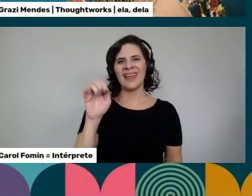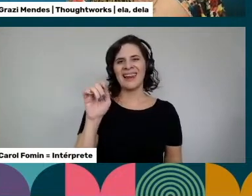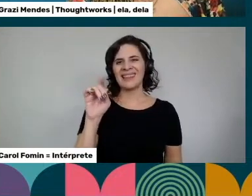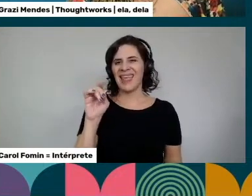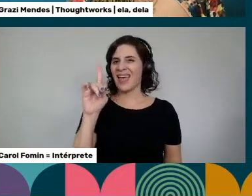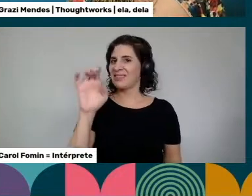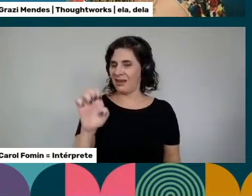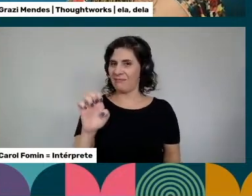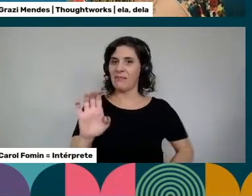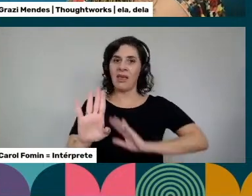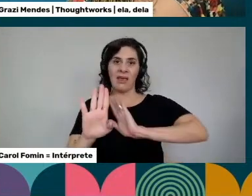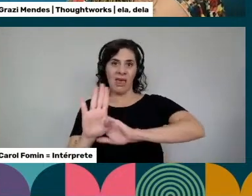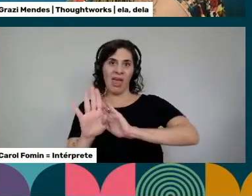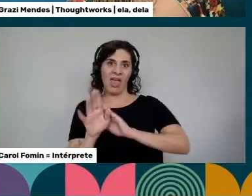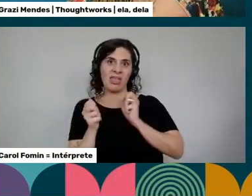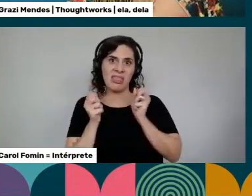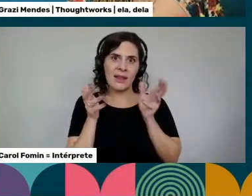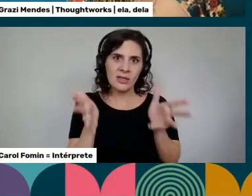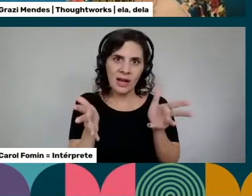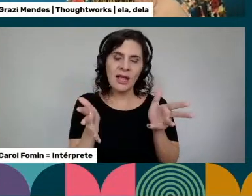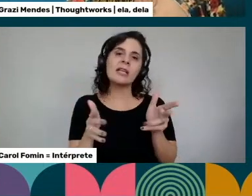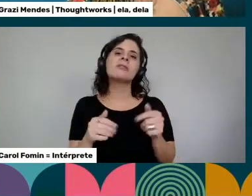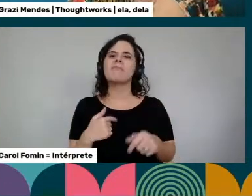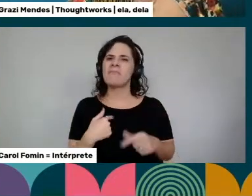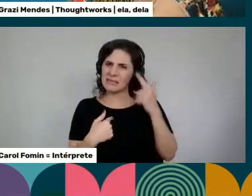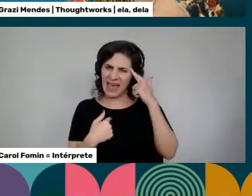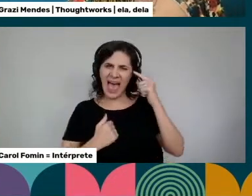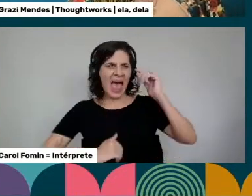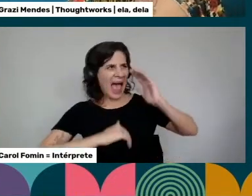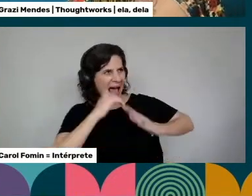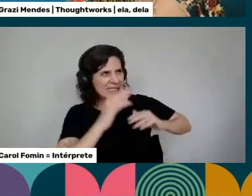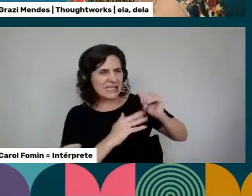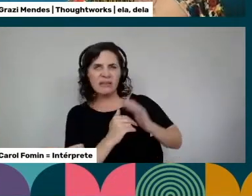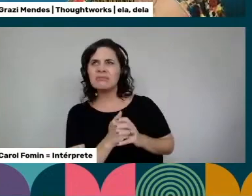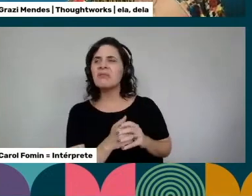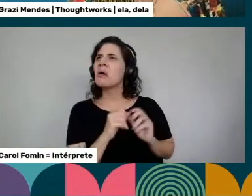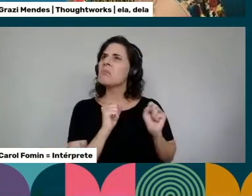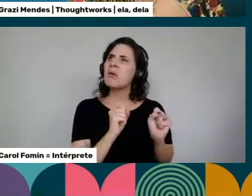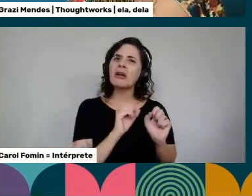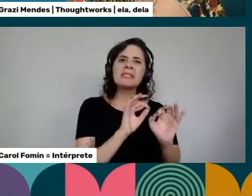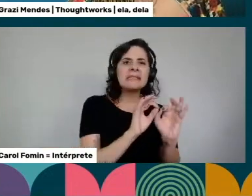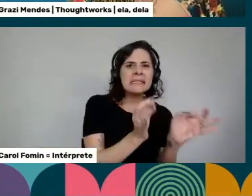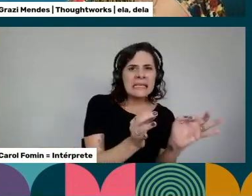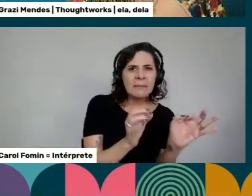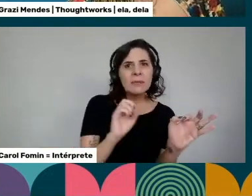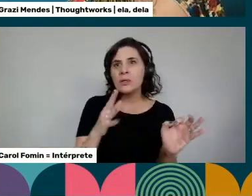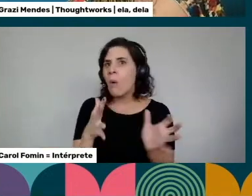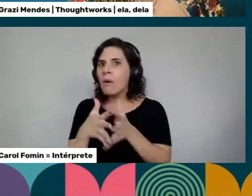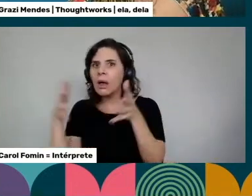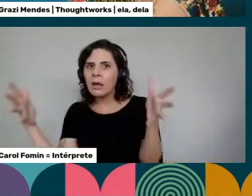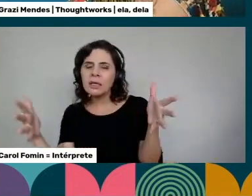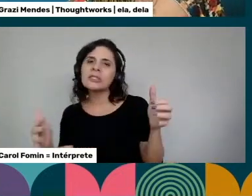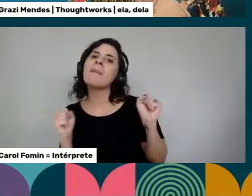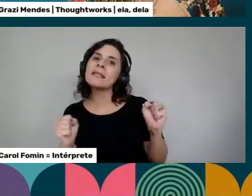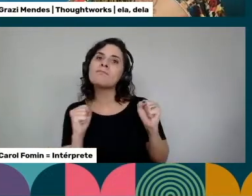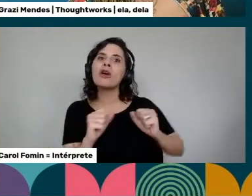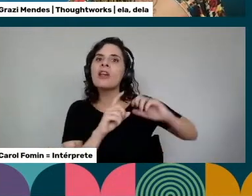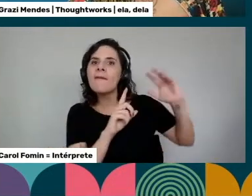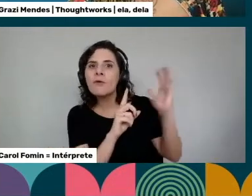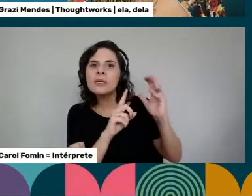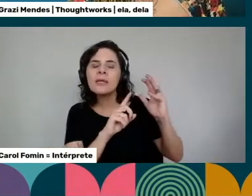de uma ação, seja grande ou pequena. Para todo mundo que está assistindo aqui, é possível fazer a diferença junto com as outras